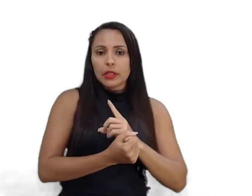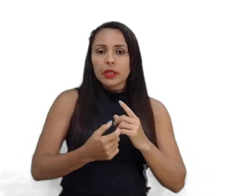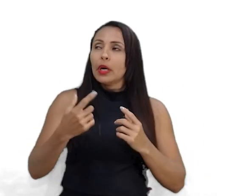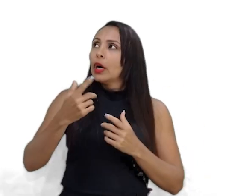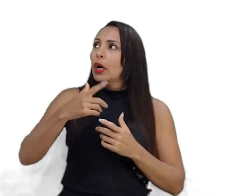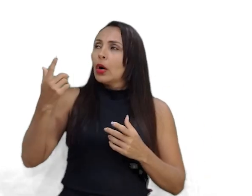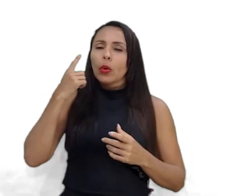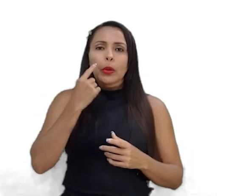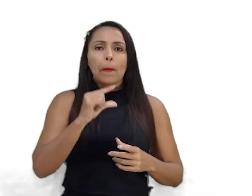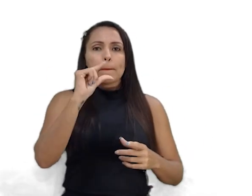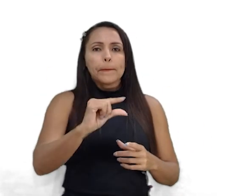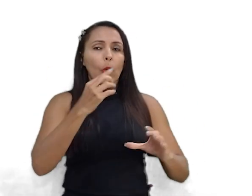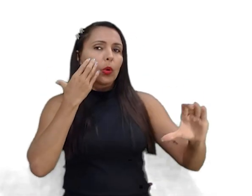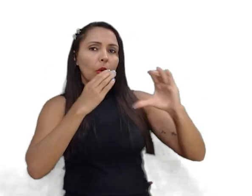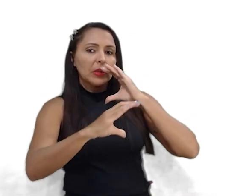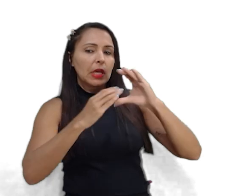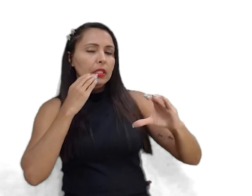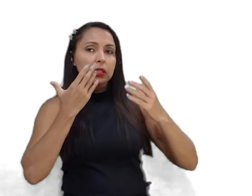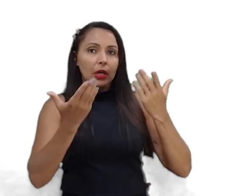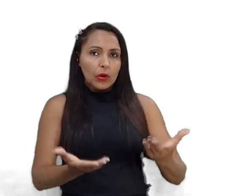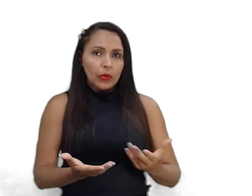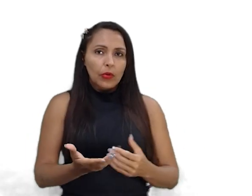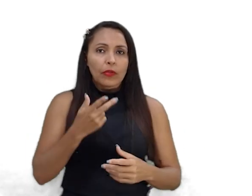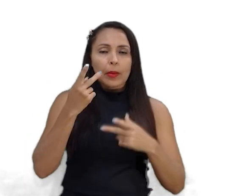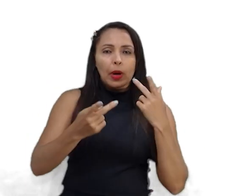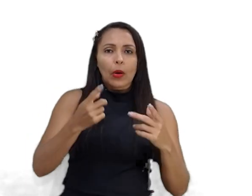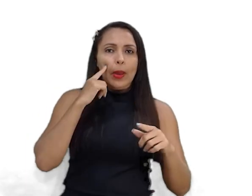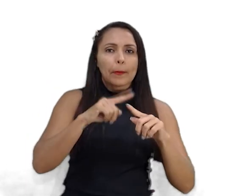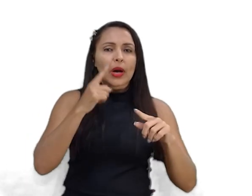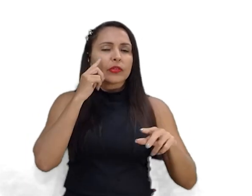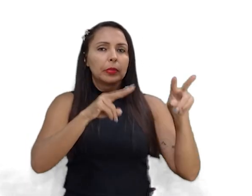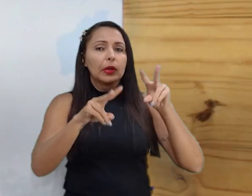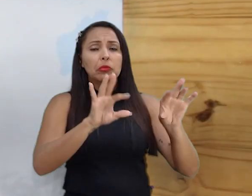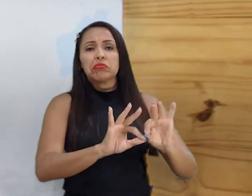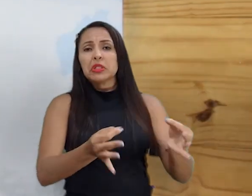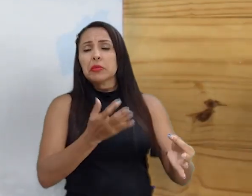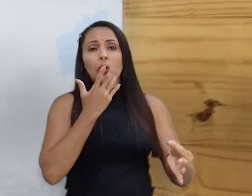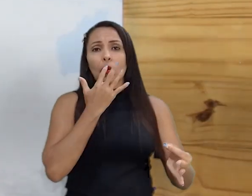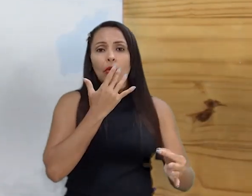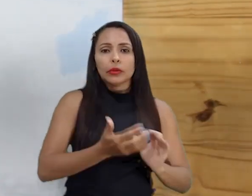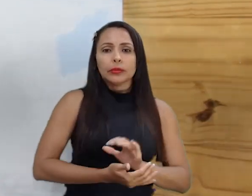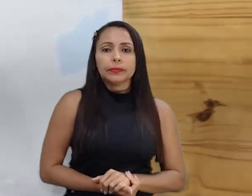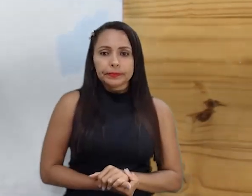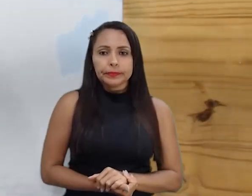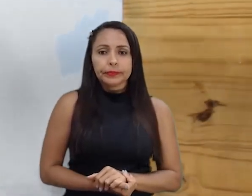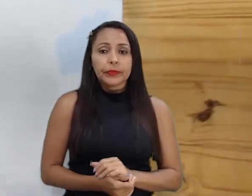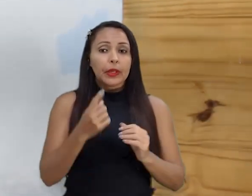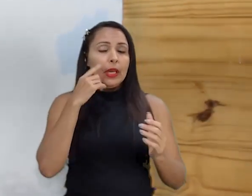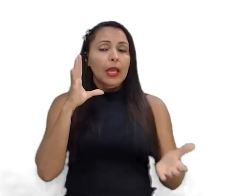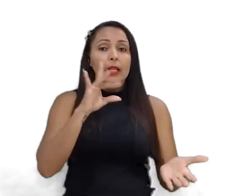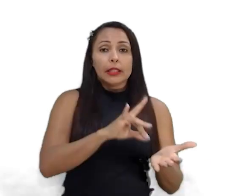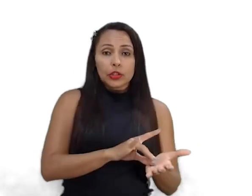de comunicação verbal, muito uso de comunicação visual, cores simples. Surrealismo, que é parecido